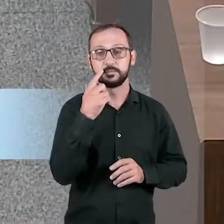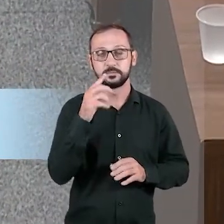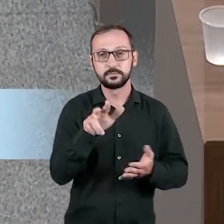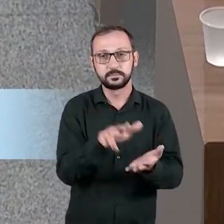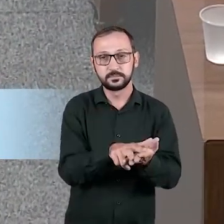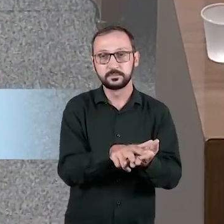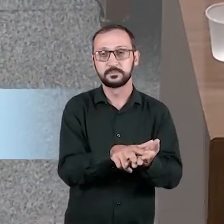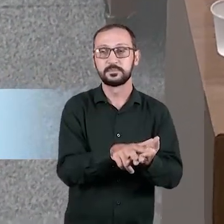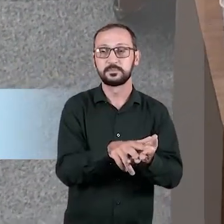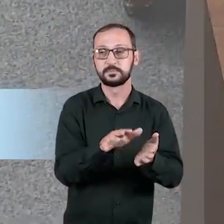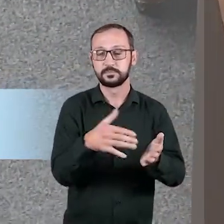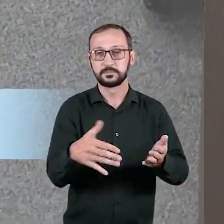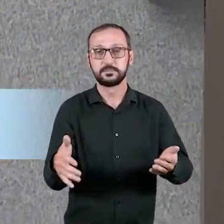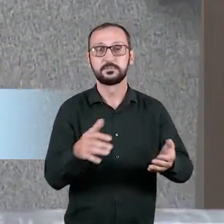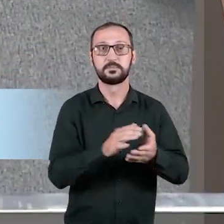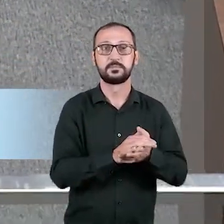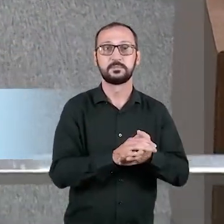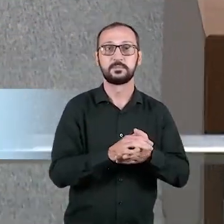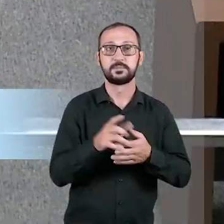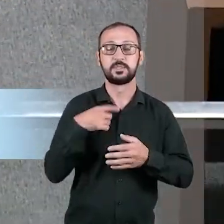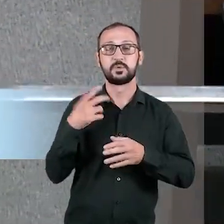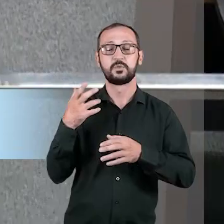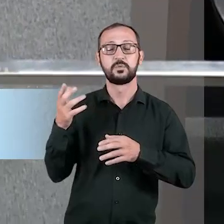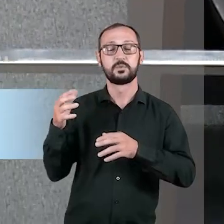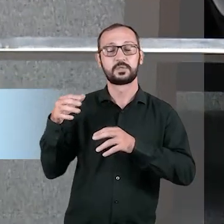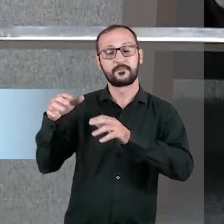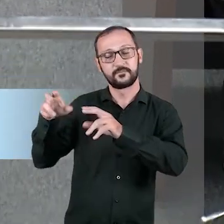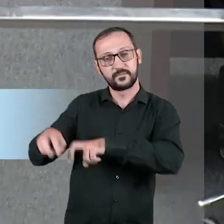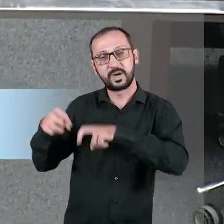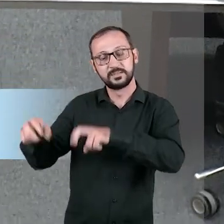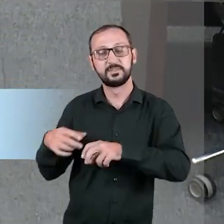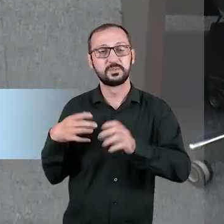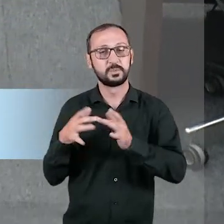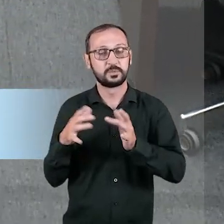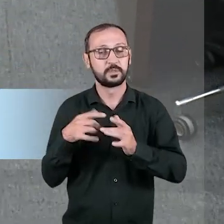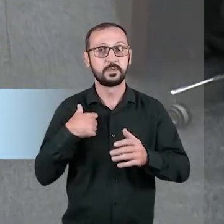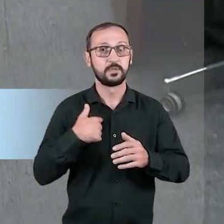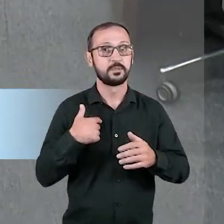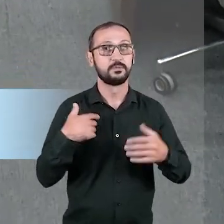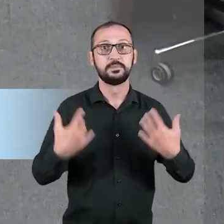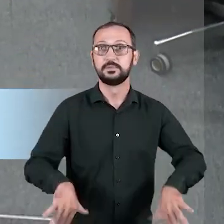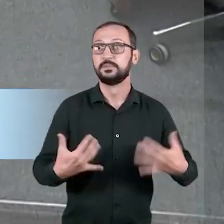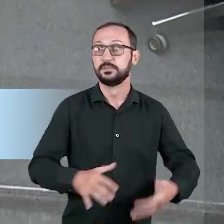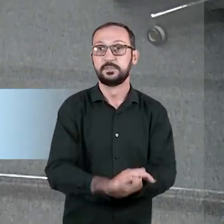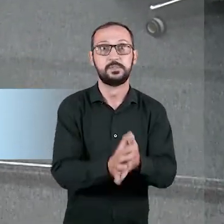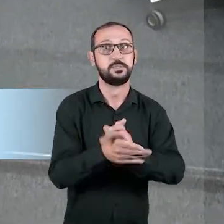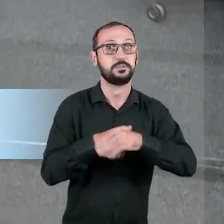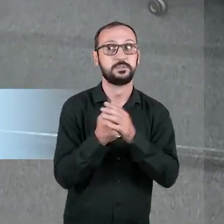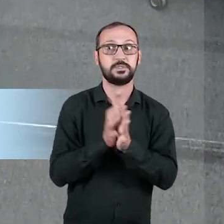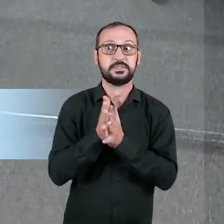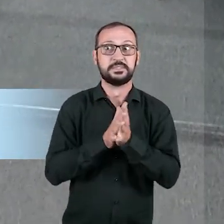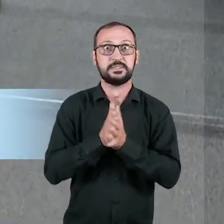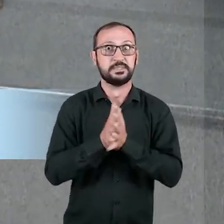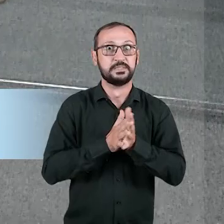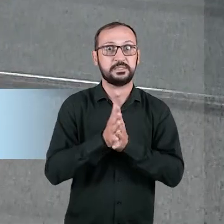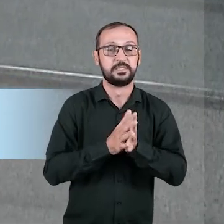realmente que ele tinha morrido durante um tempo, sabe? Porque eu vim de uma fazenda, sem contato. E aí eu tenho muito pânico. Muito. Sim. Nossa, tem